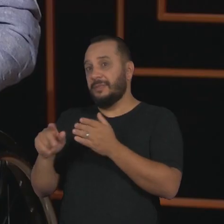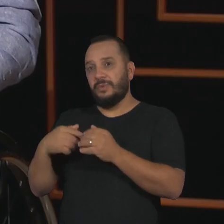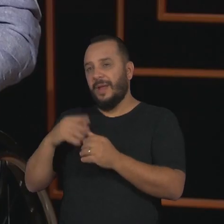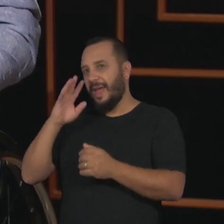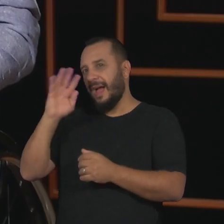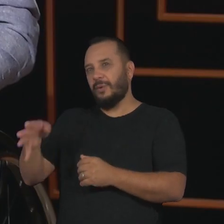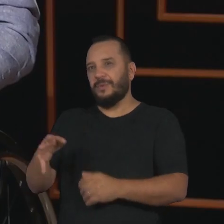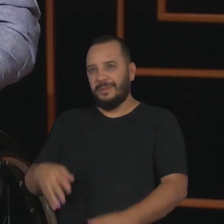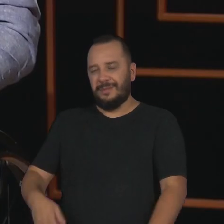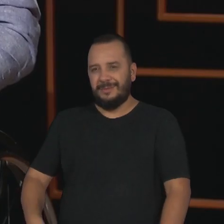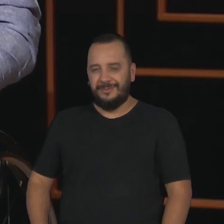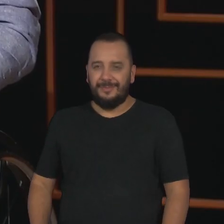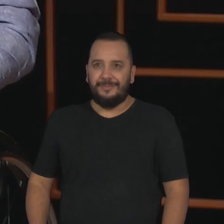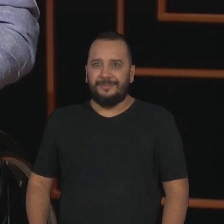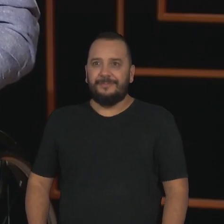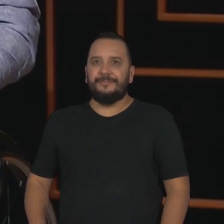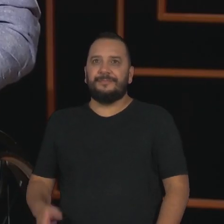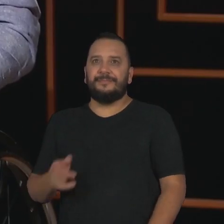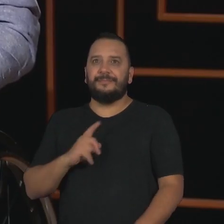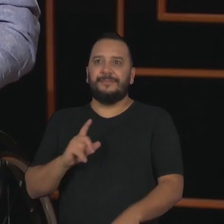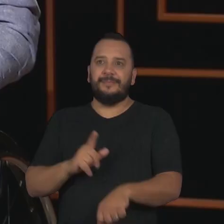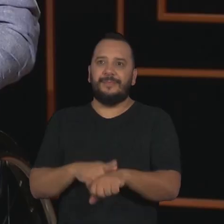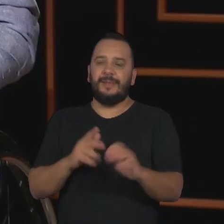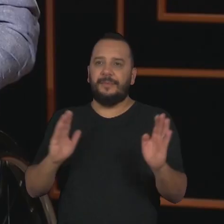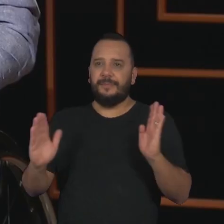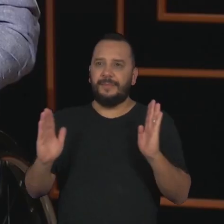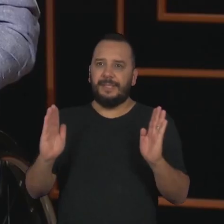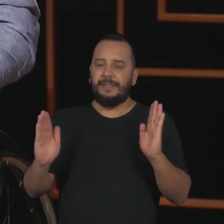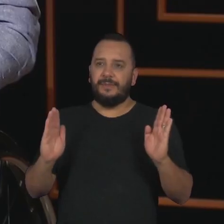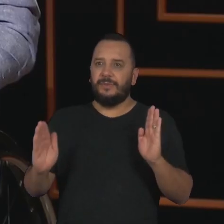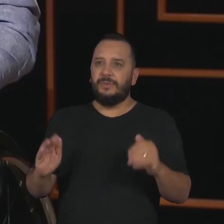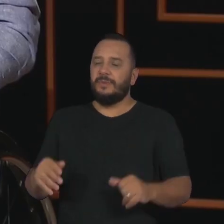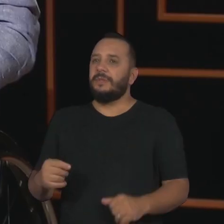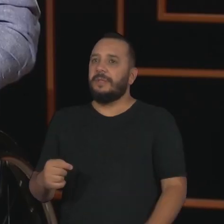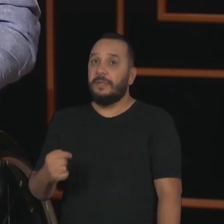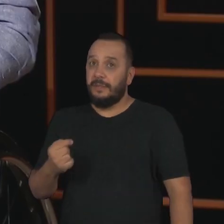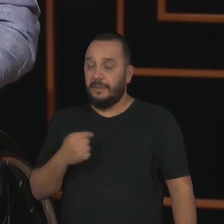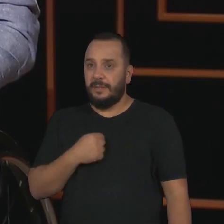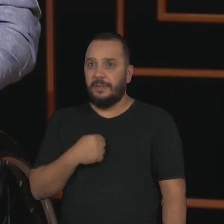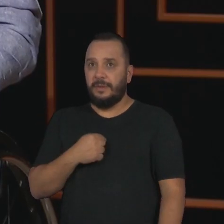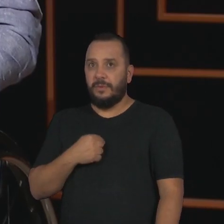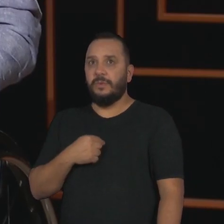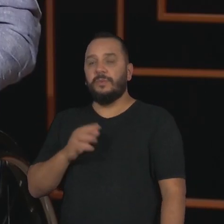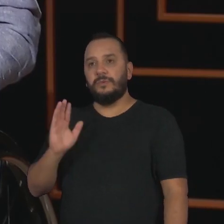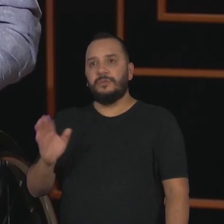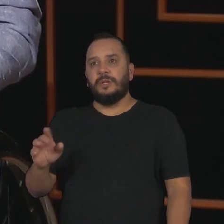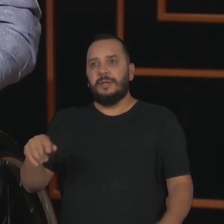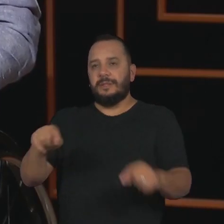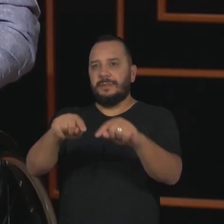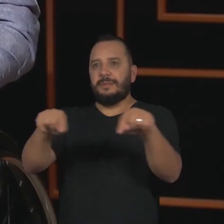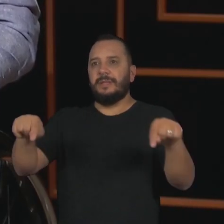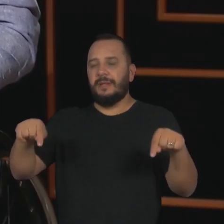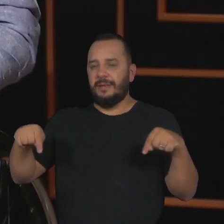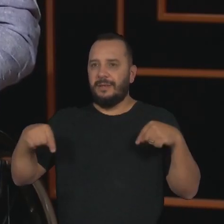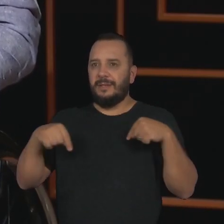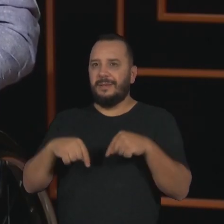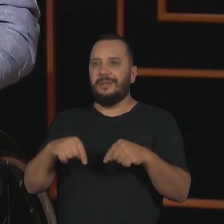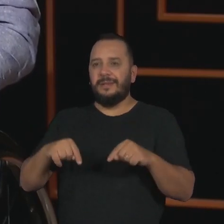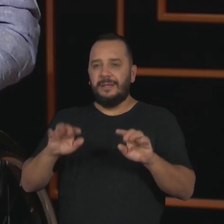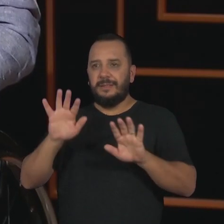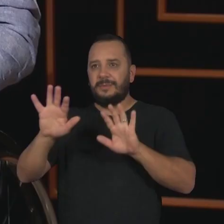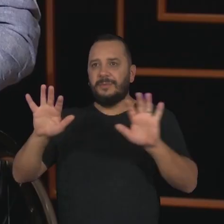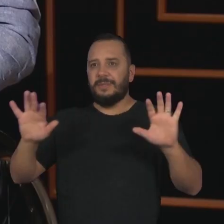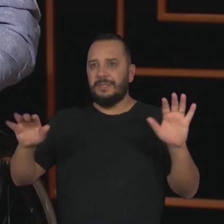E é exatamente nesse período que eu participo de um salão em Santos, que